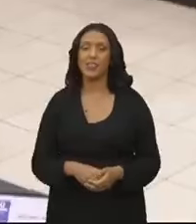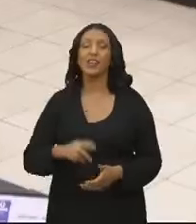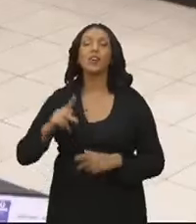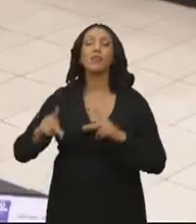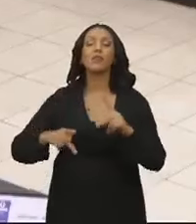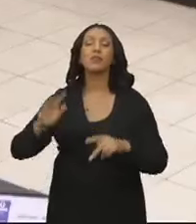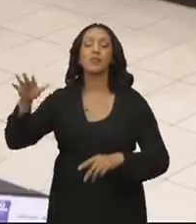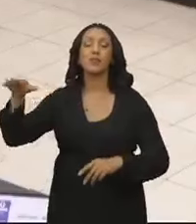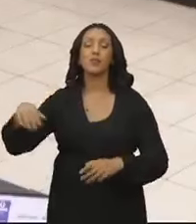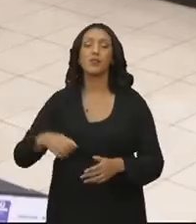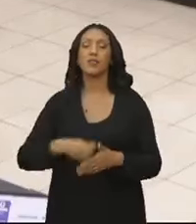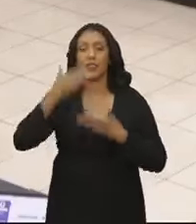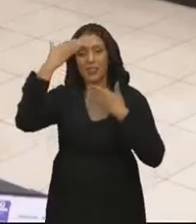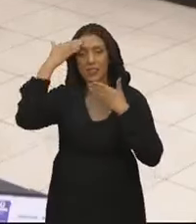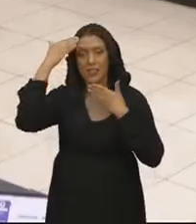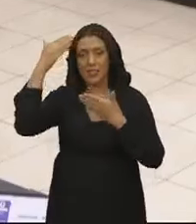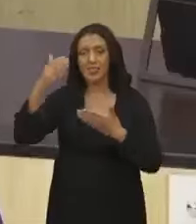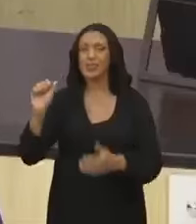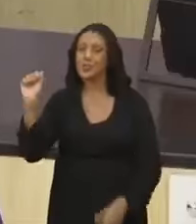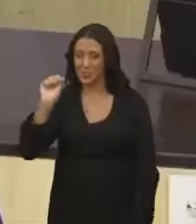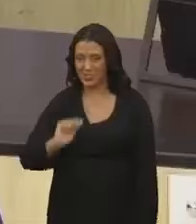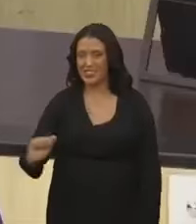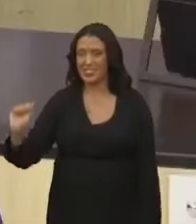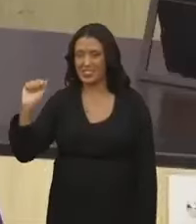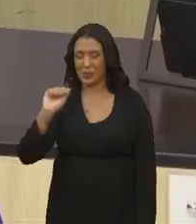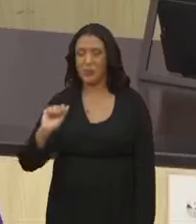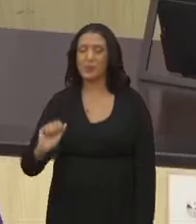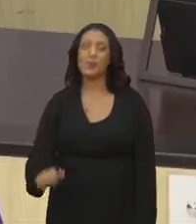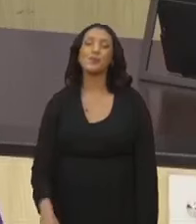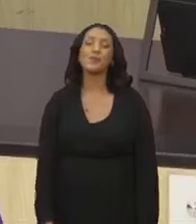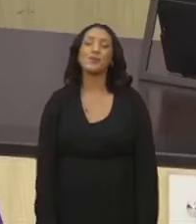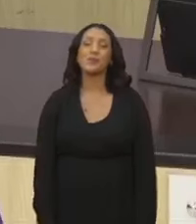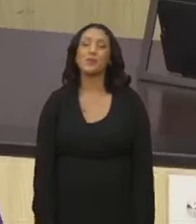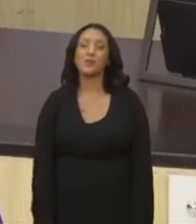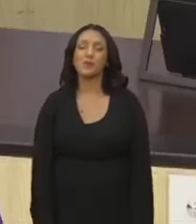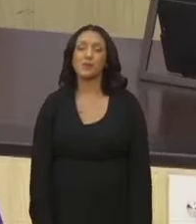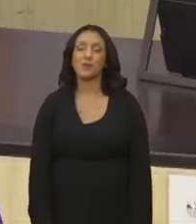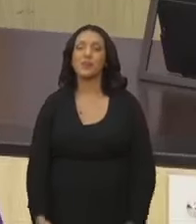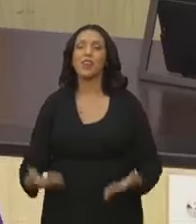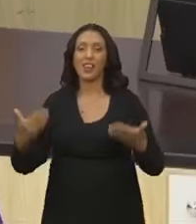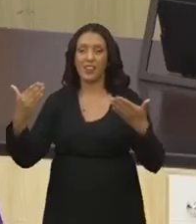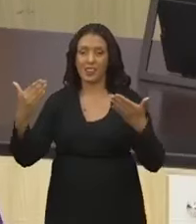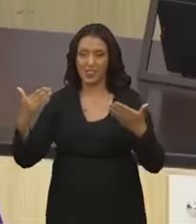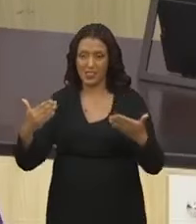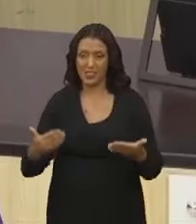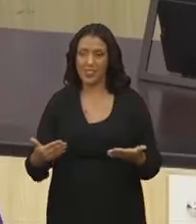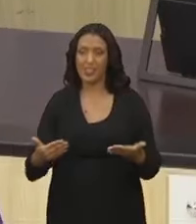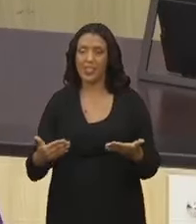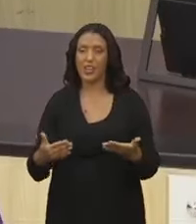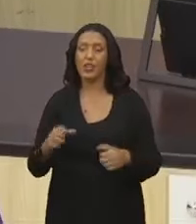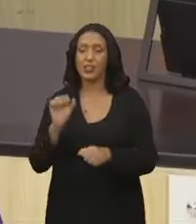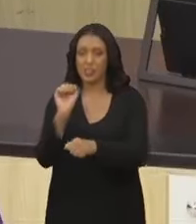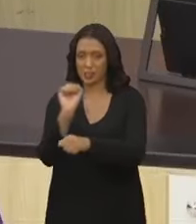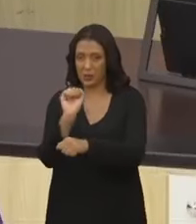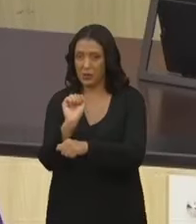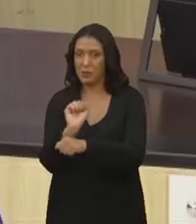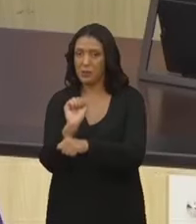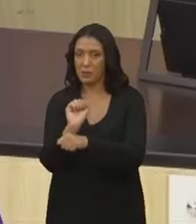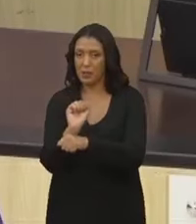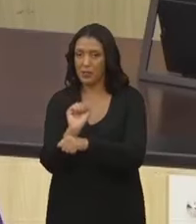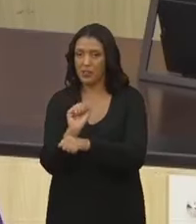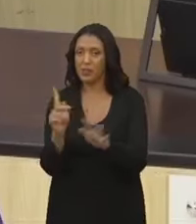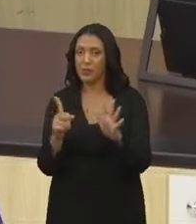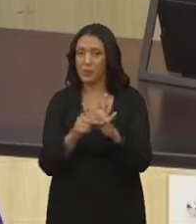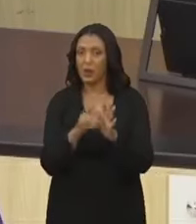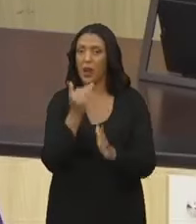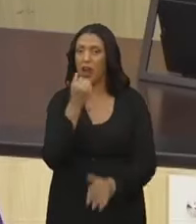pessoal, agradecer o pessoal do JAL. Olha, e a gente vai suspender a sessão por horário de almoço